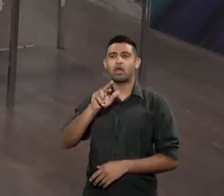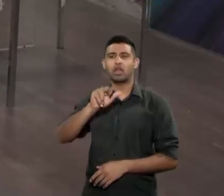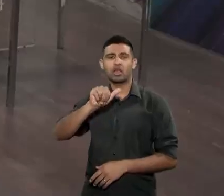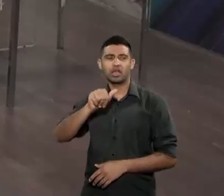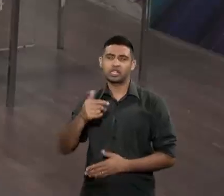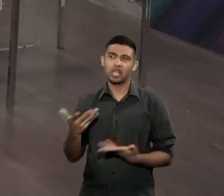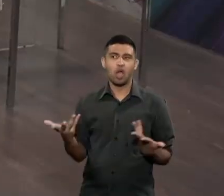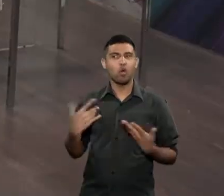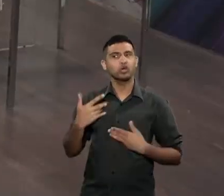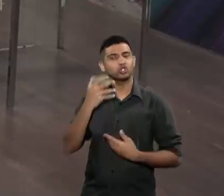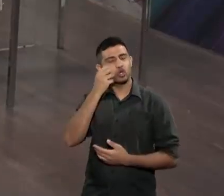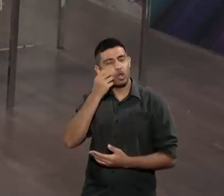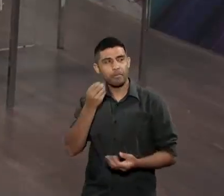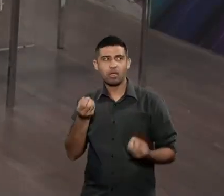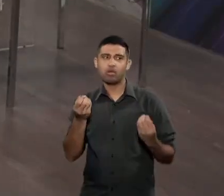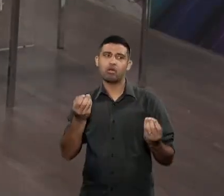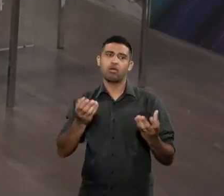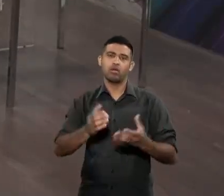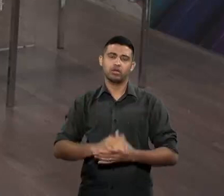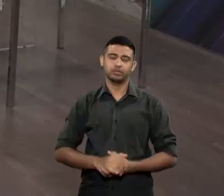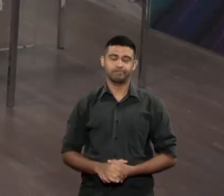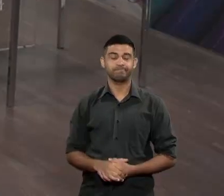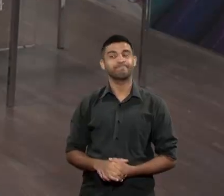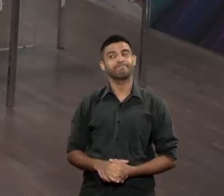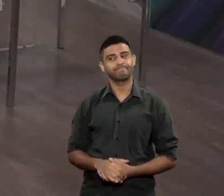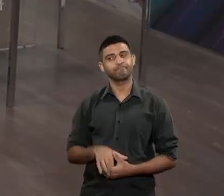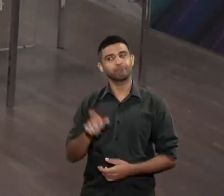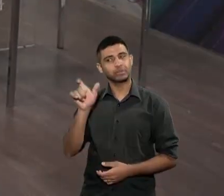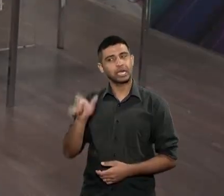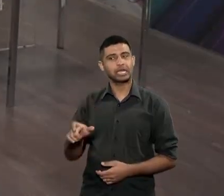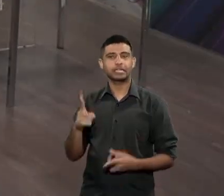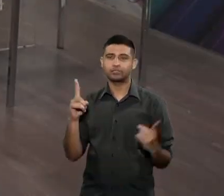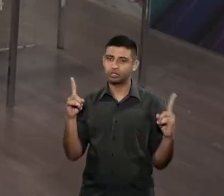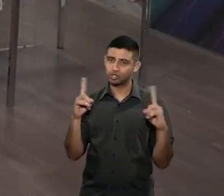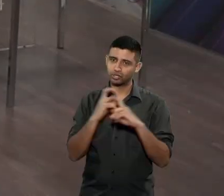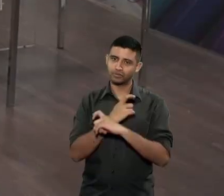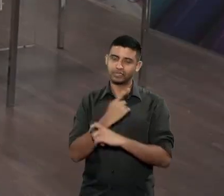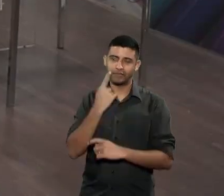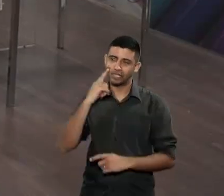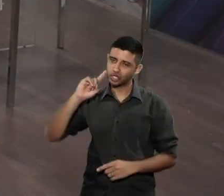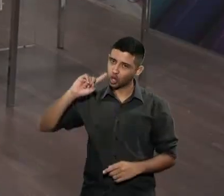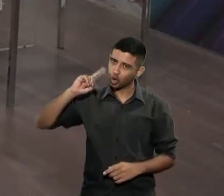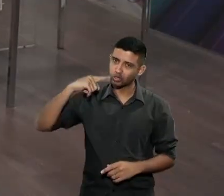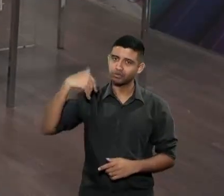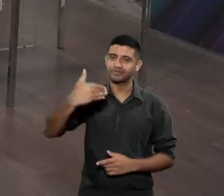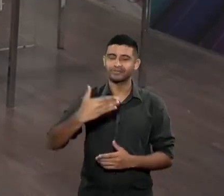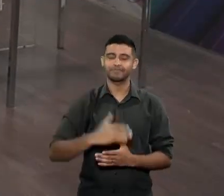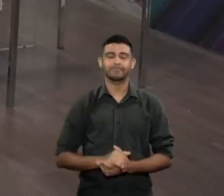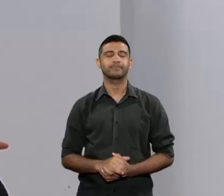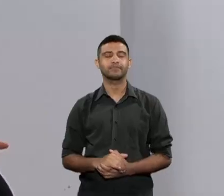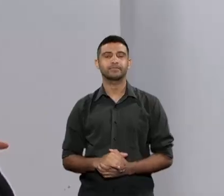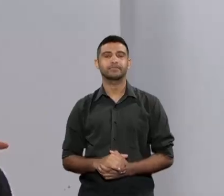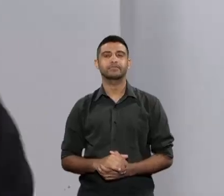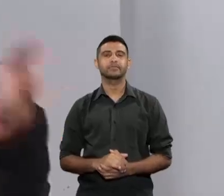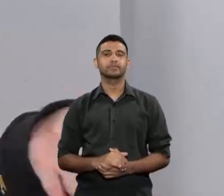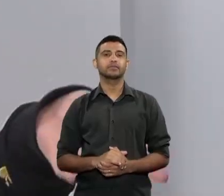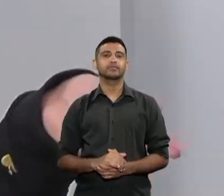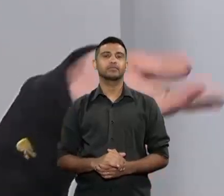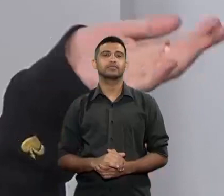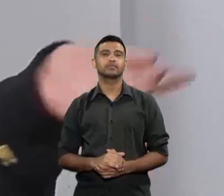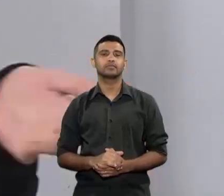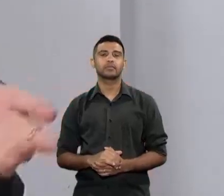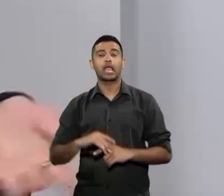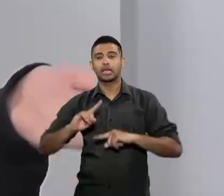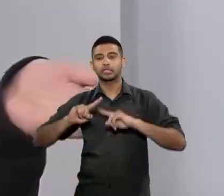hoje, chegou... Então, assim, era difícil pra ela. É, era todo dia. E depois